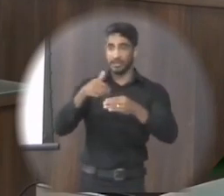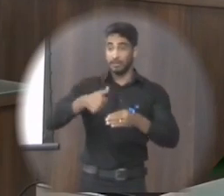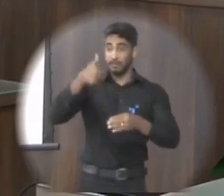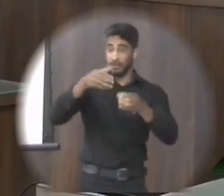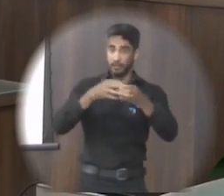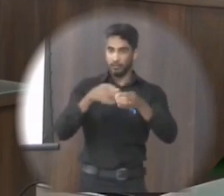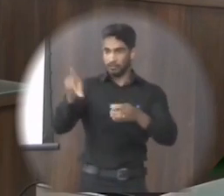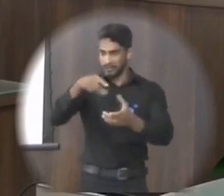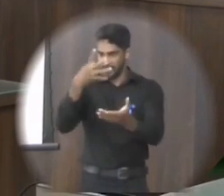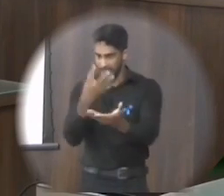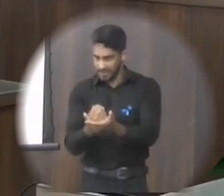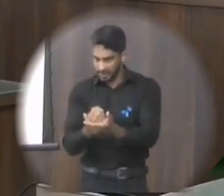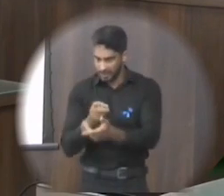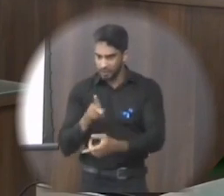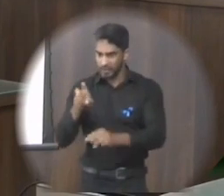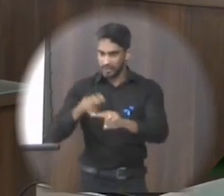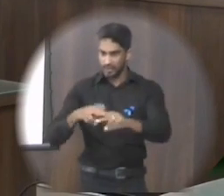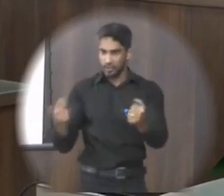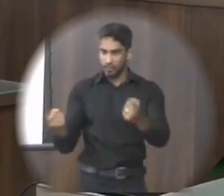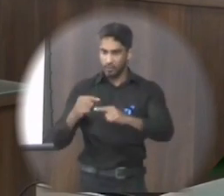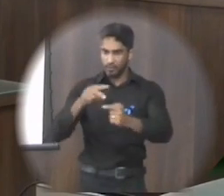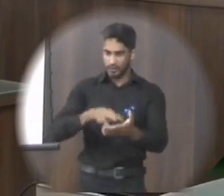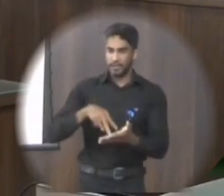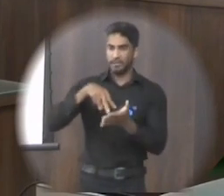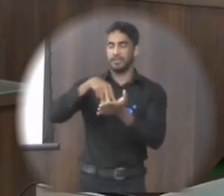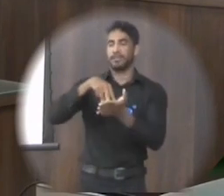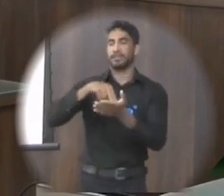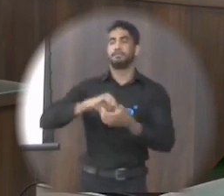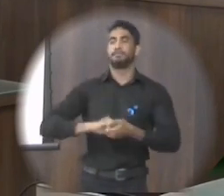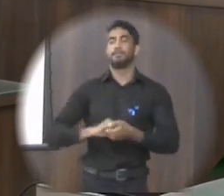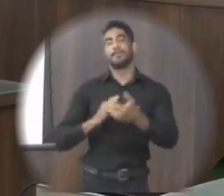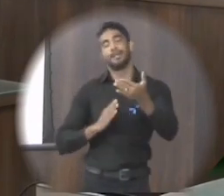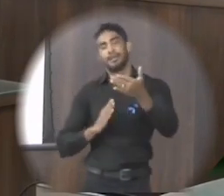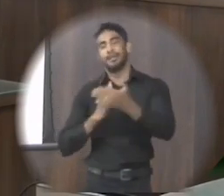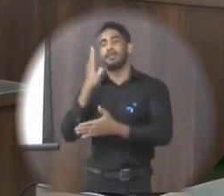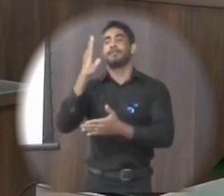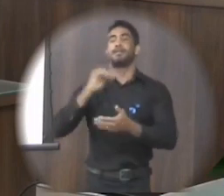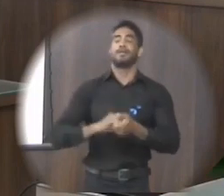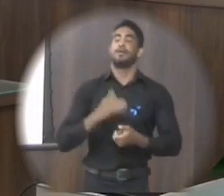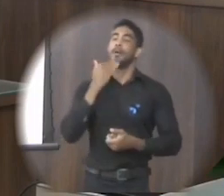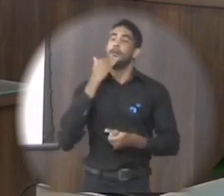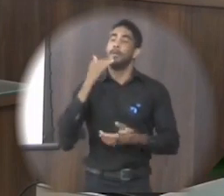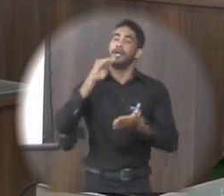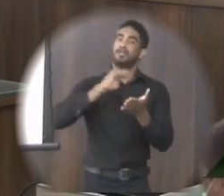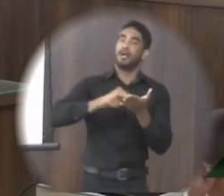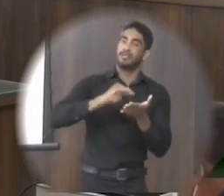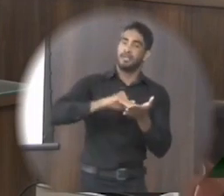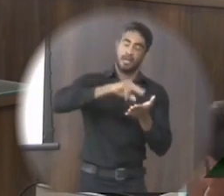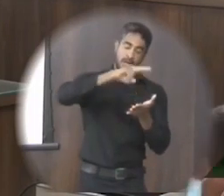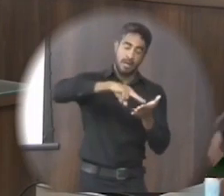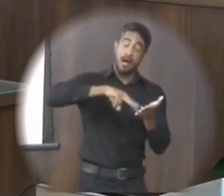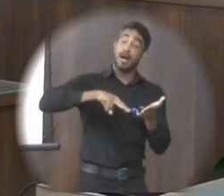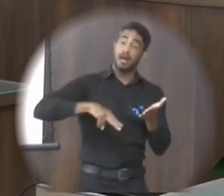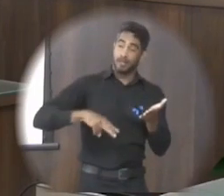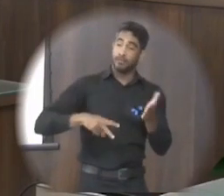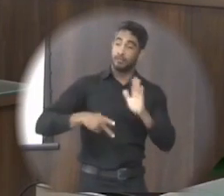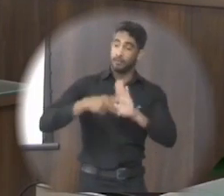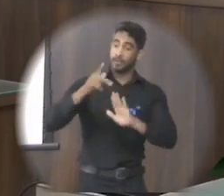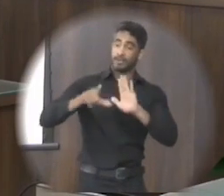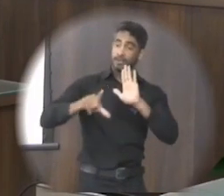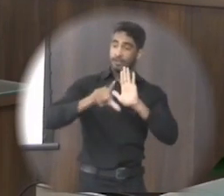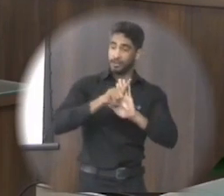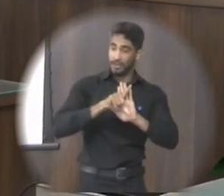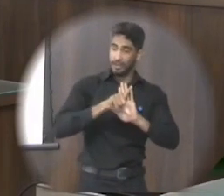turno. Quem for a favor, permaneça sentado, aos contrários, que se levantem. Aprovado. Solicito ao senhor secretário que faça a leitura do projeto de